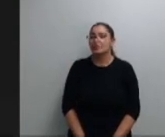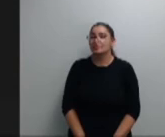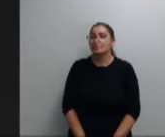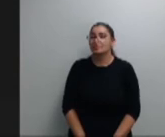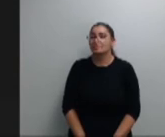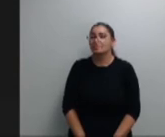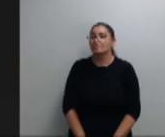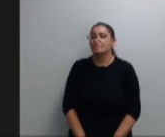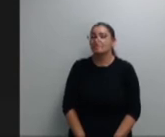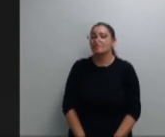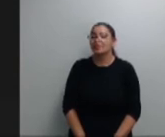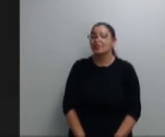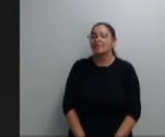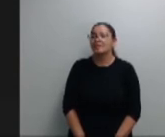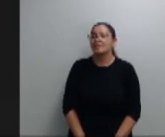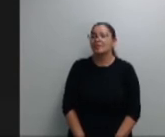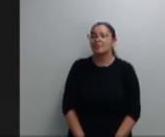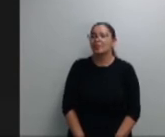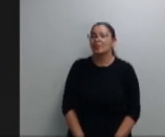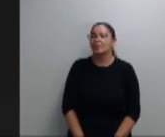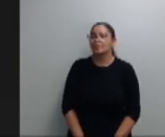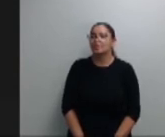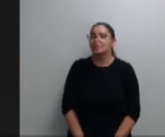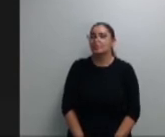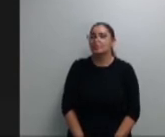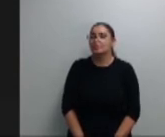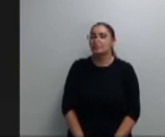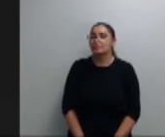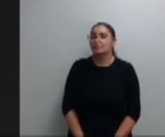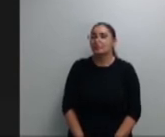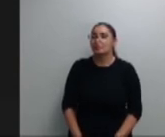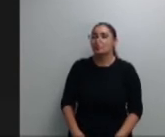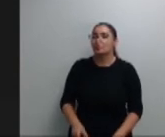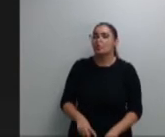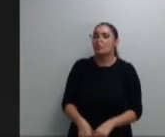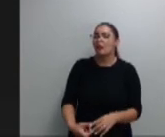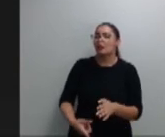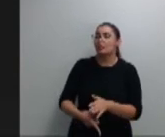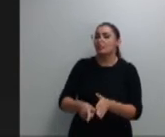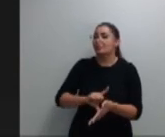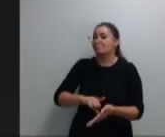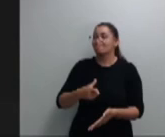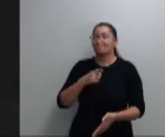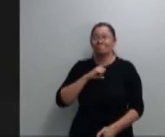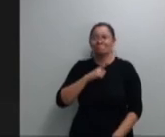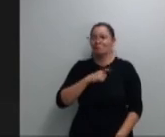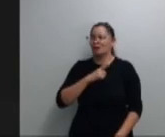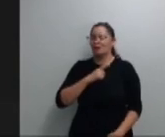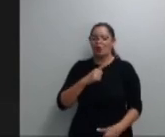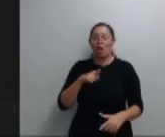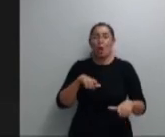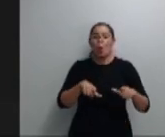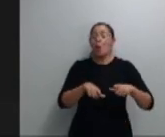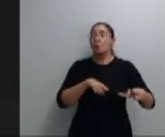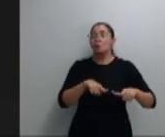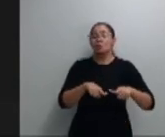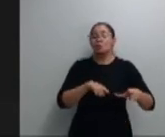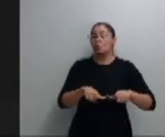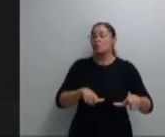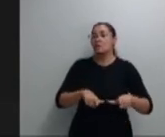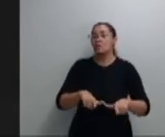especializada no tema no sentido de que a disciplina antitruste não está a serviço de interesses individuais dos